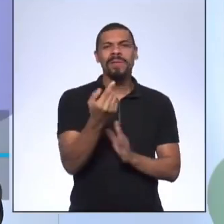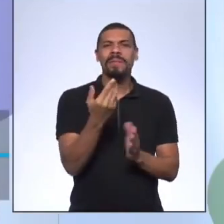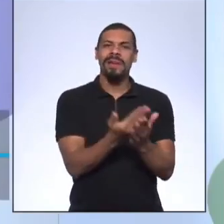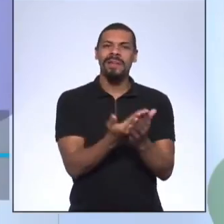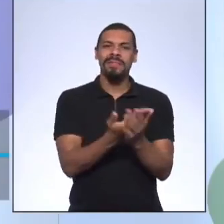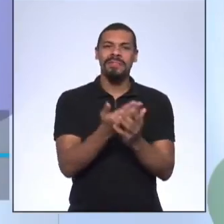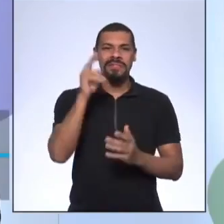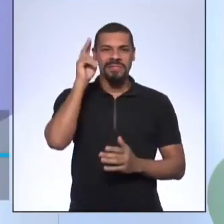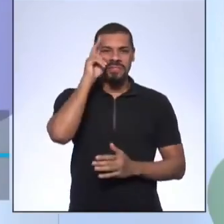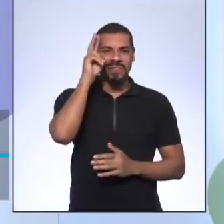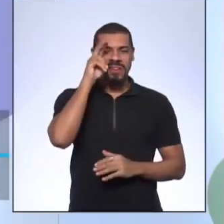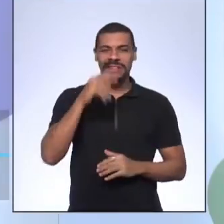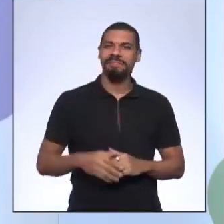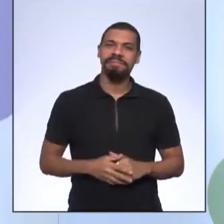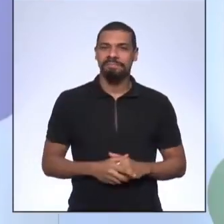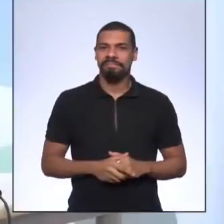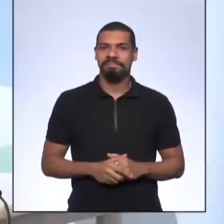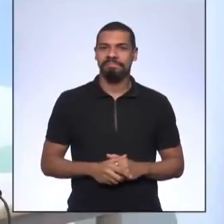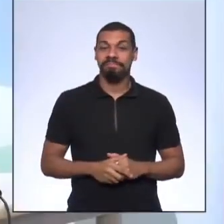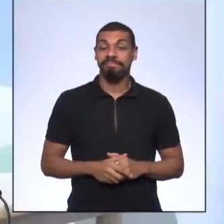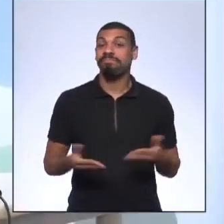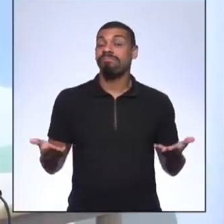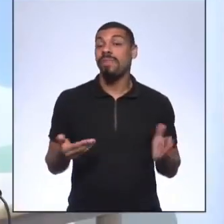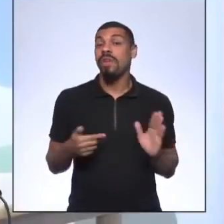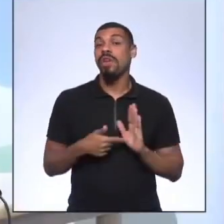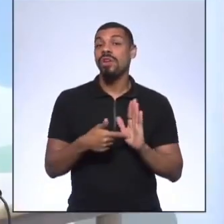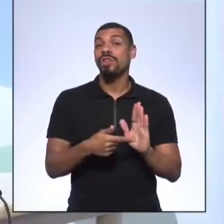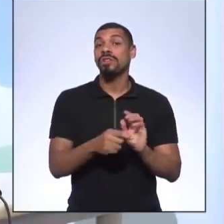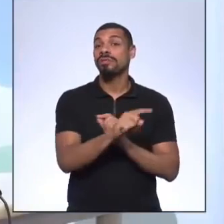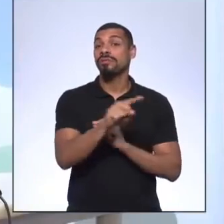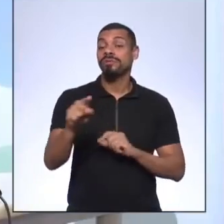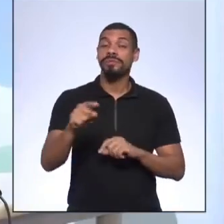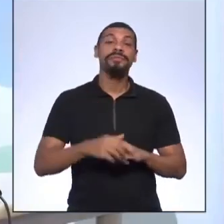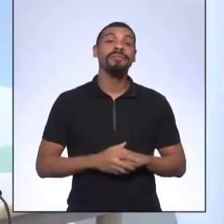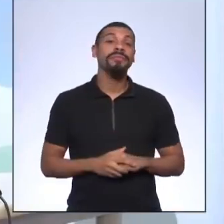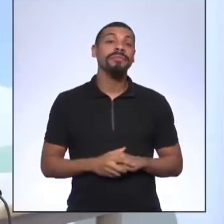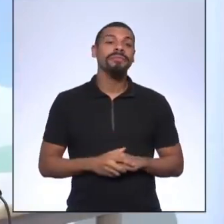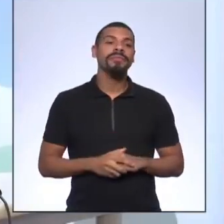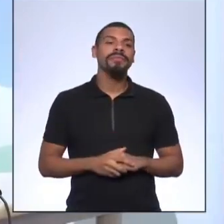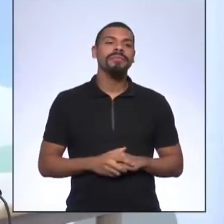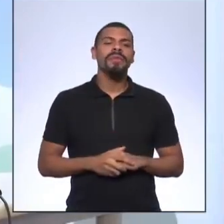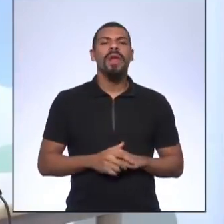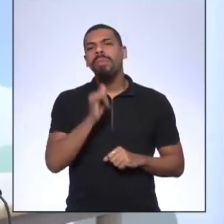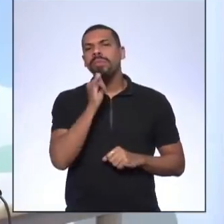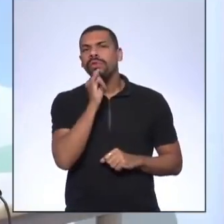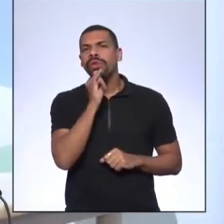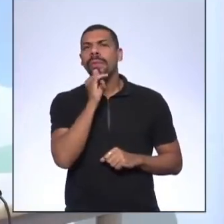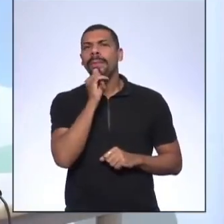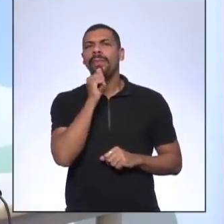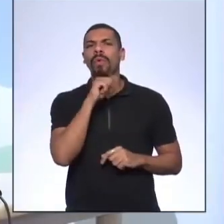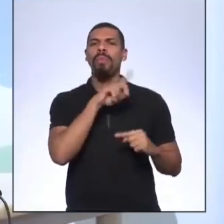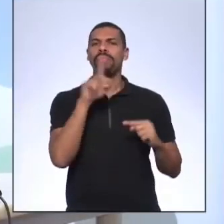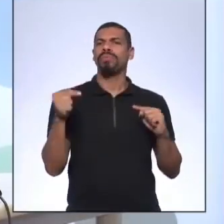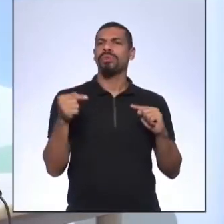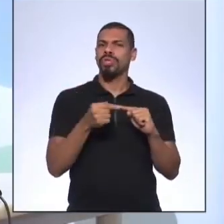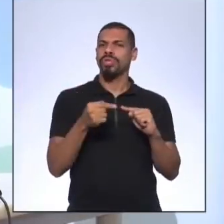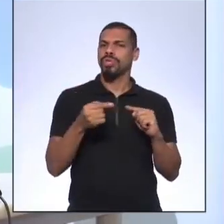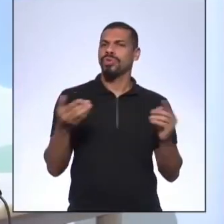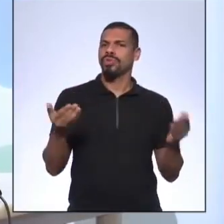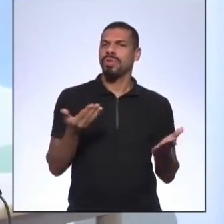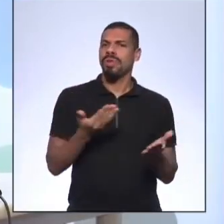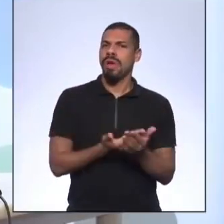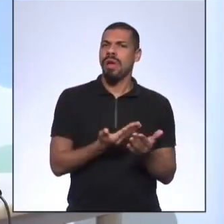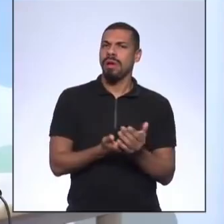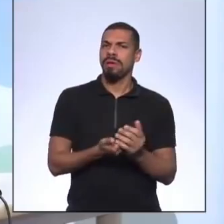História. Isso aí. Então, a gente vai colocar na tela para vocês as habilidades e os objetivos da aula